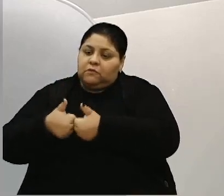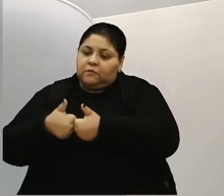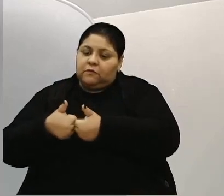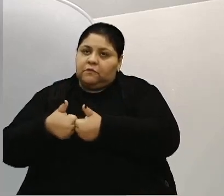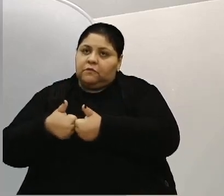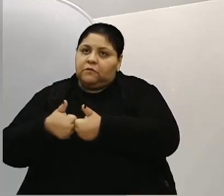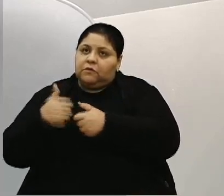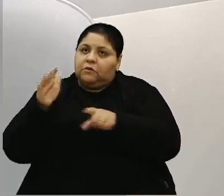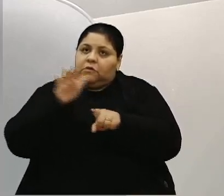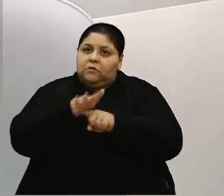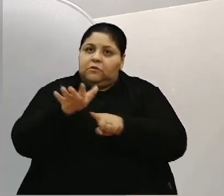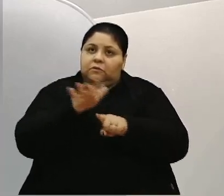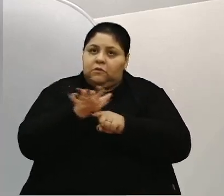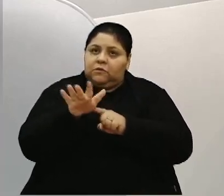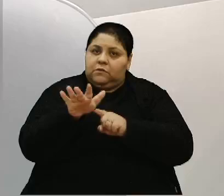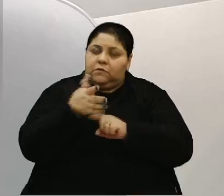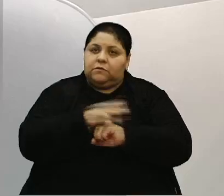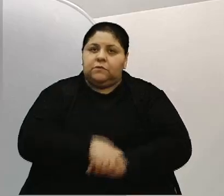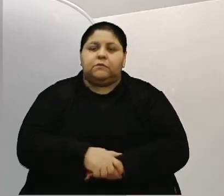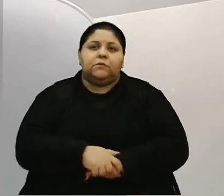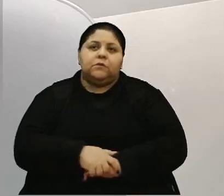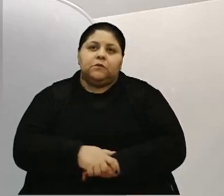as demandas, todos.